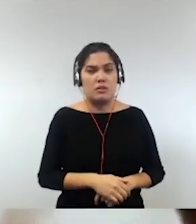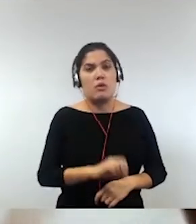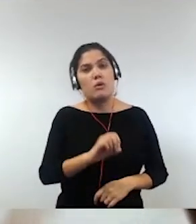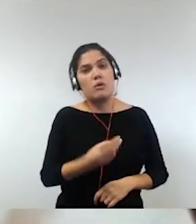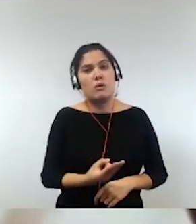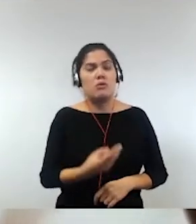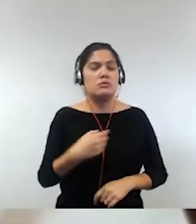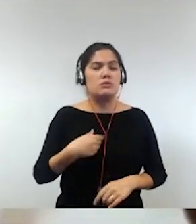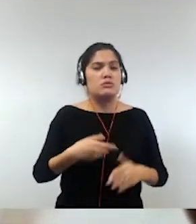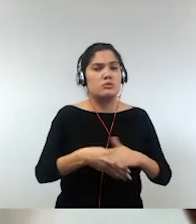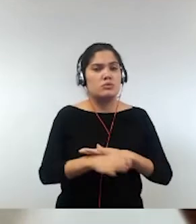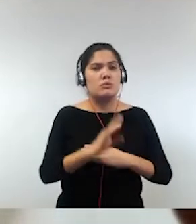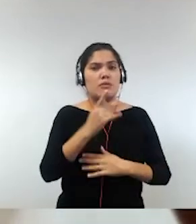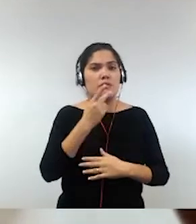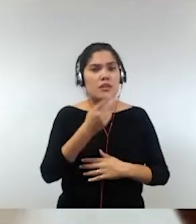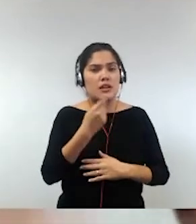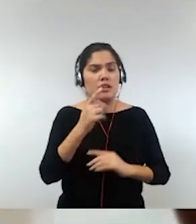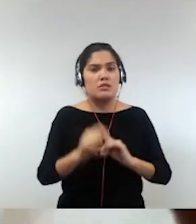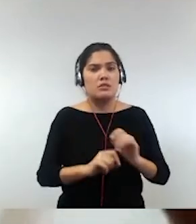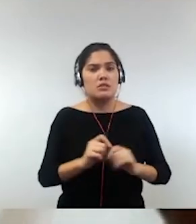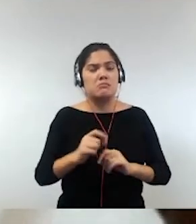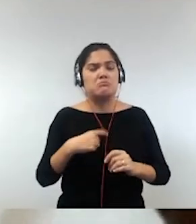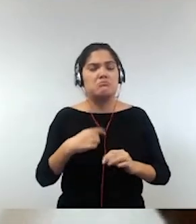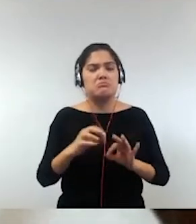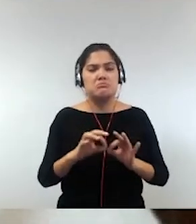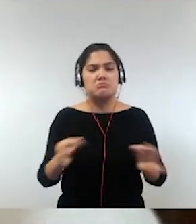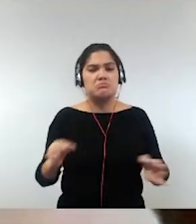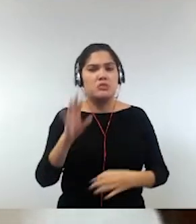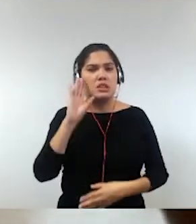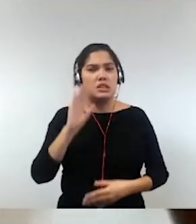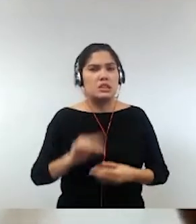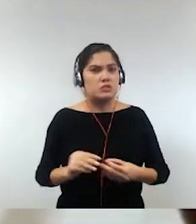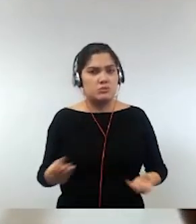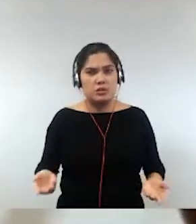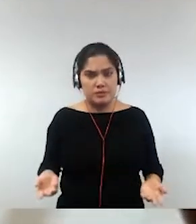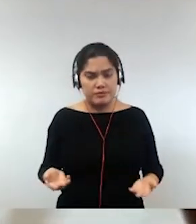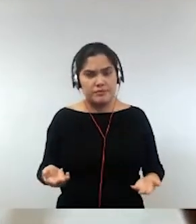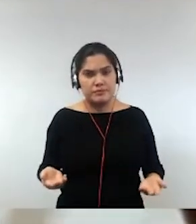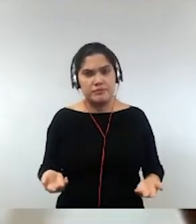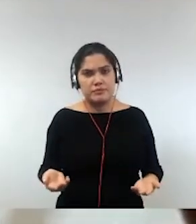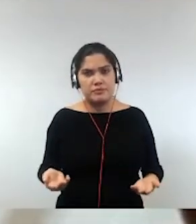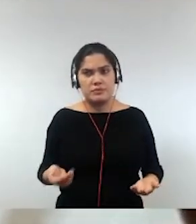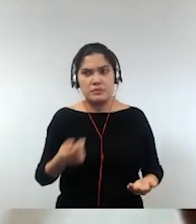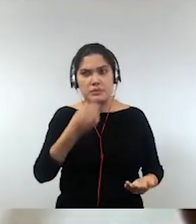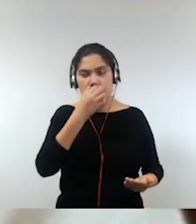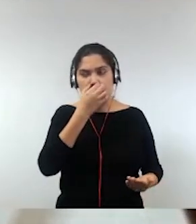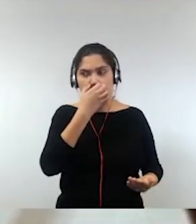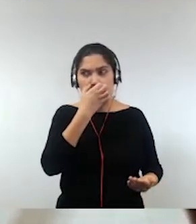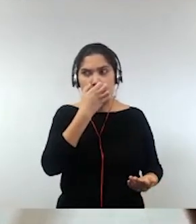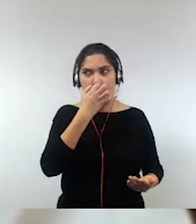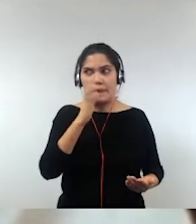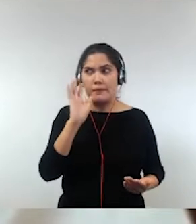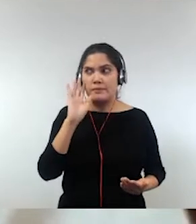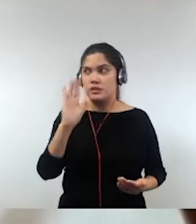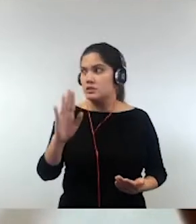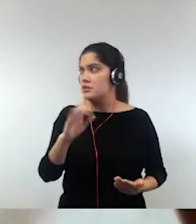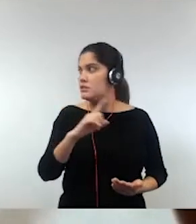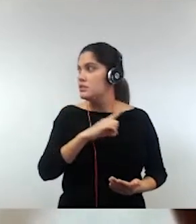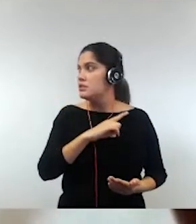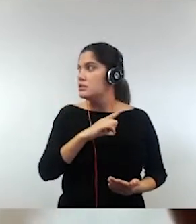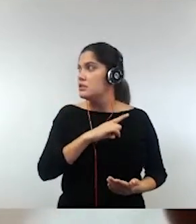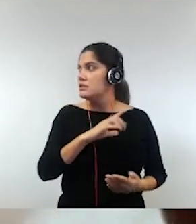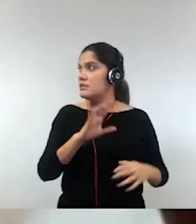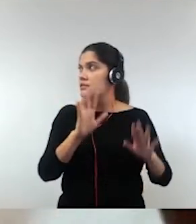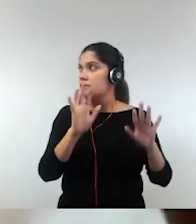como eu costumo dizer, através de um simples entendimento, né? Visando por a finalização de um